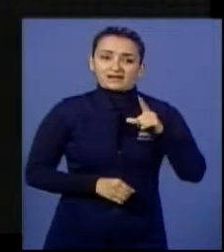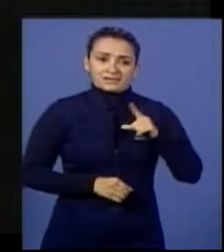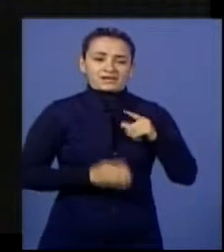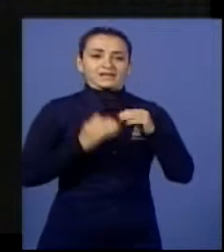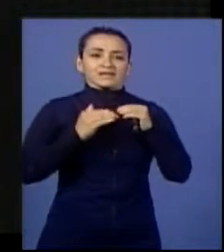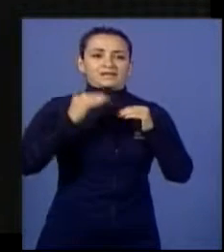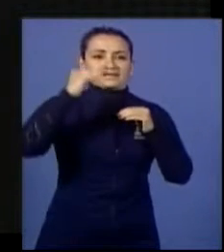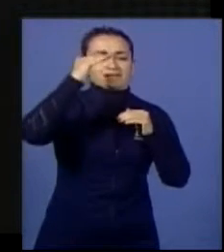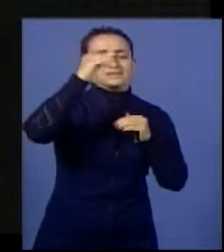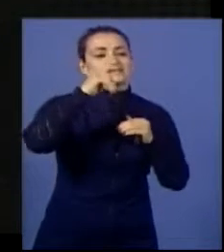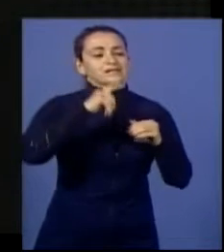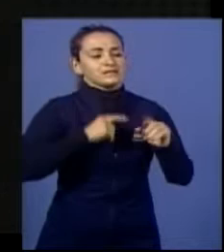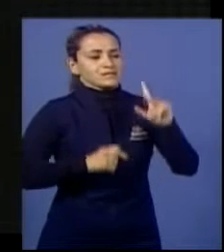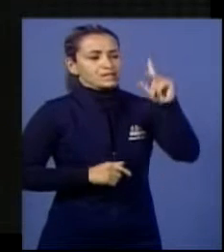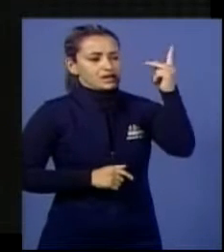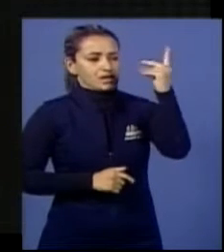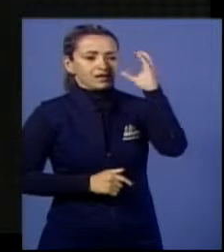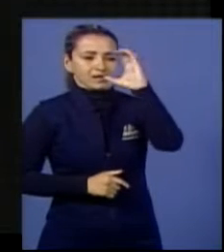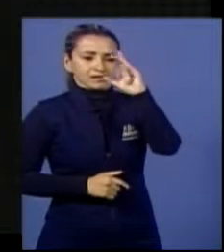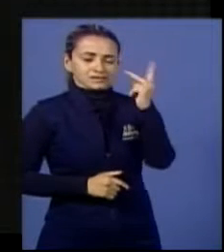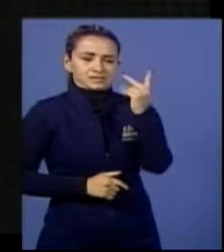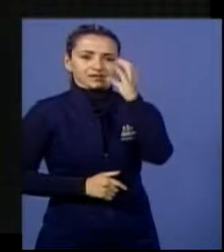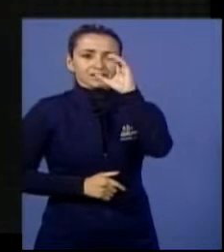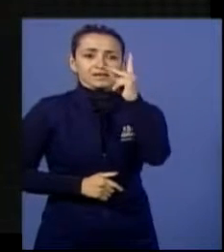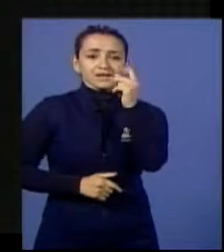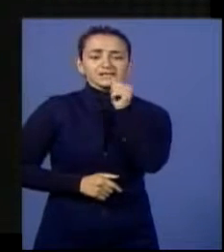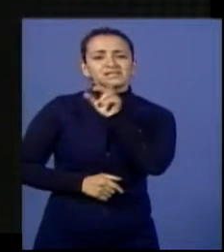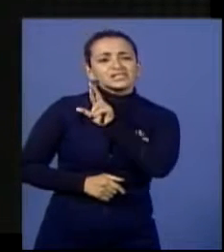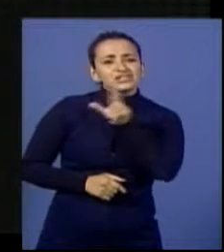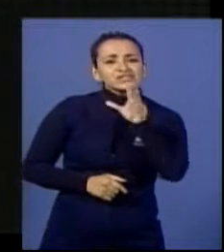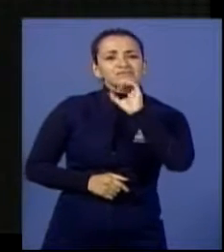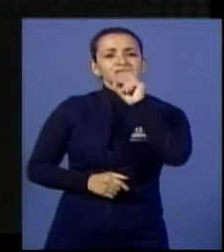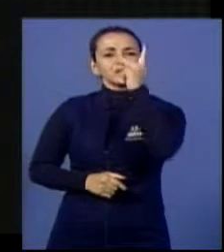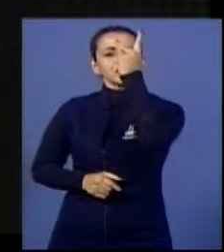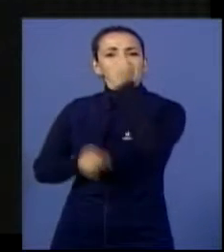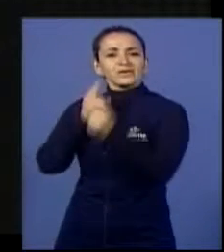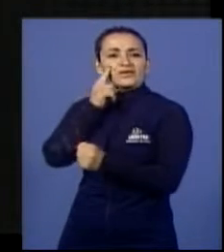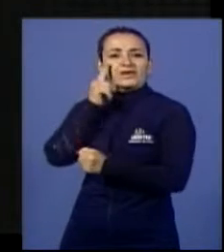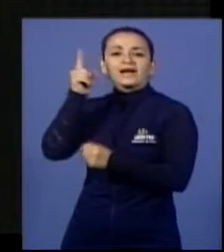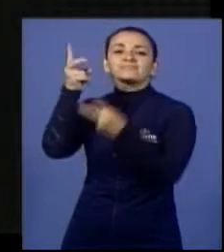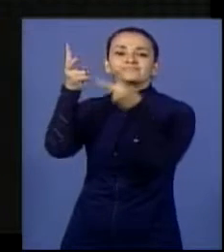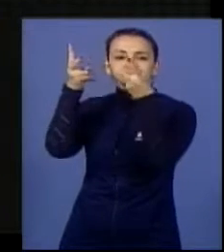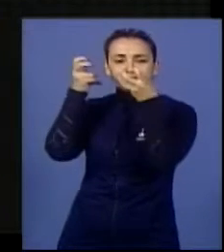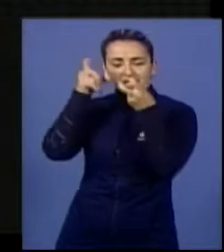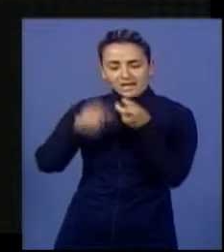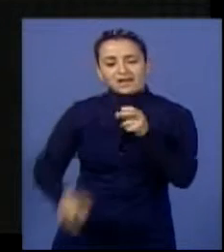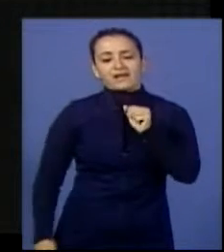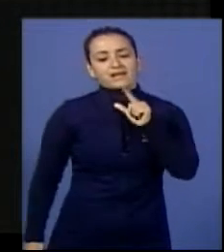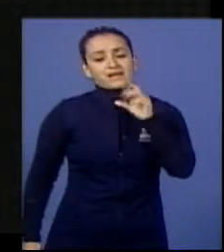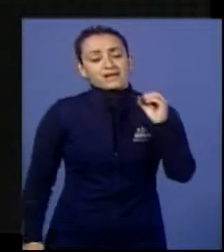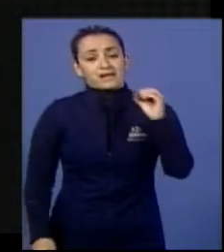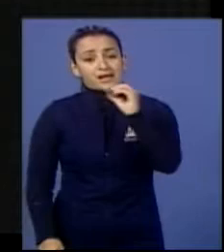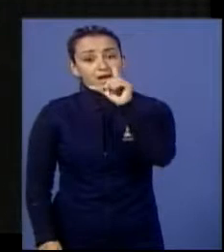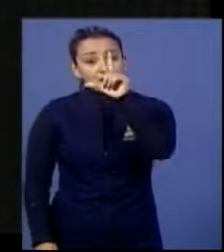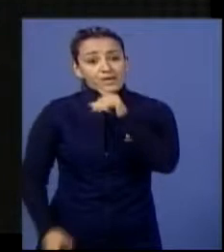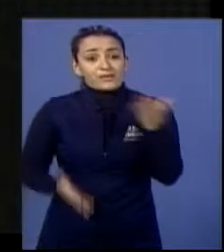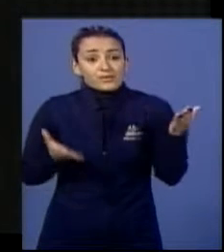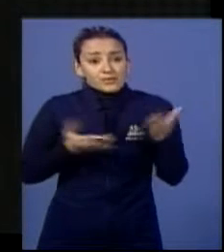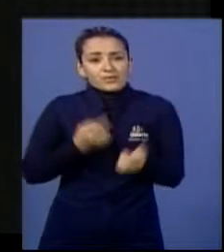hidrogênio, carbono, hidrogênio. A parte diferente de carbono e hidrogênio é que fez eu identificar que é um álcool. Aqui é a mesma coisa,